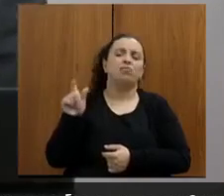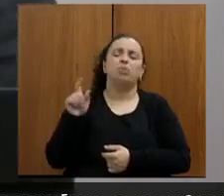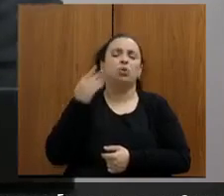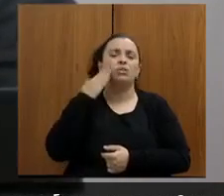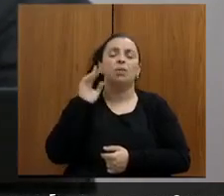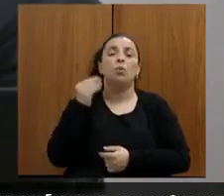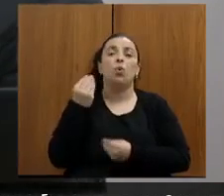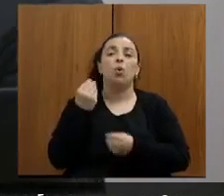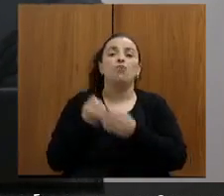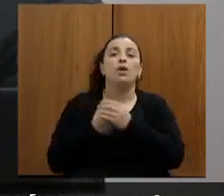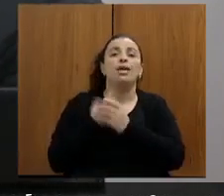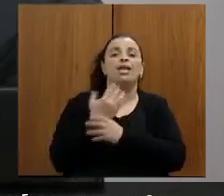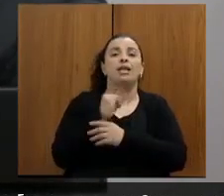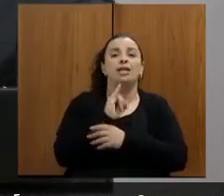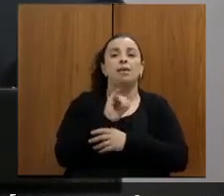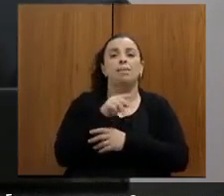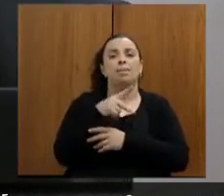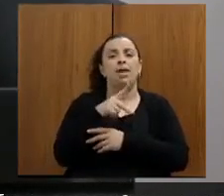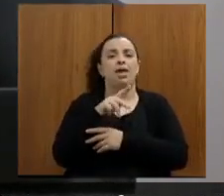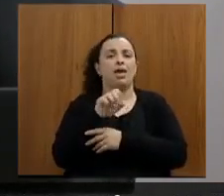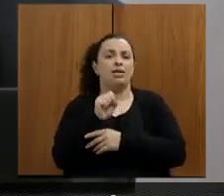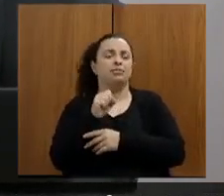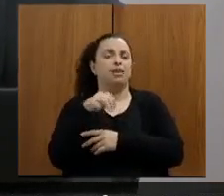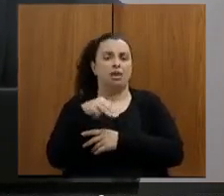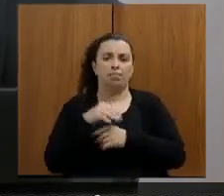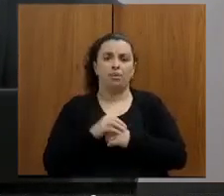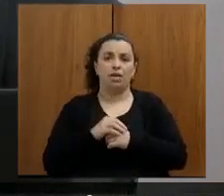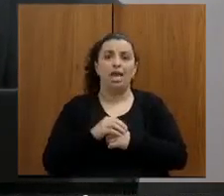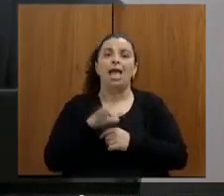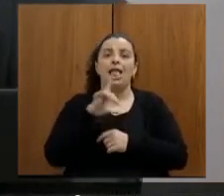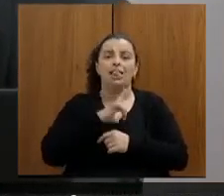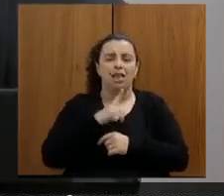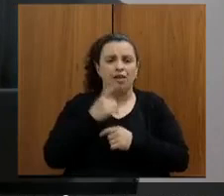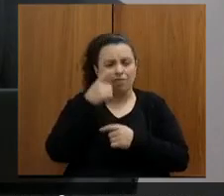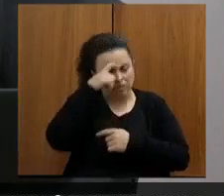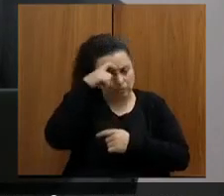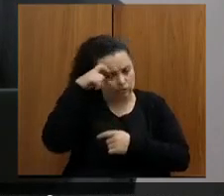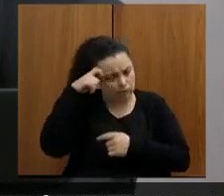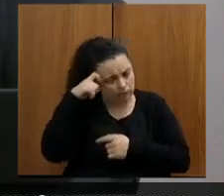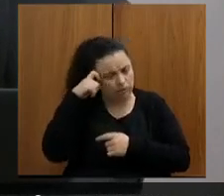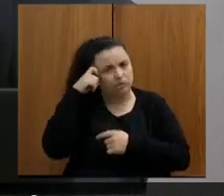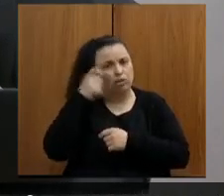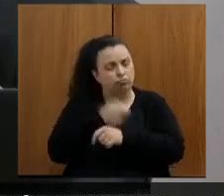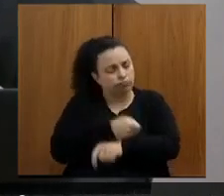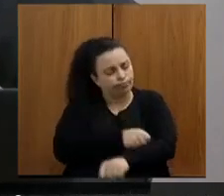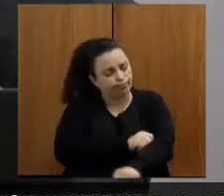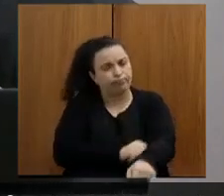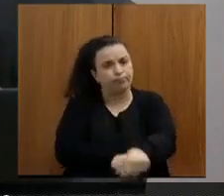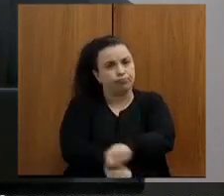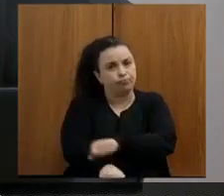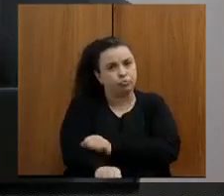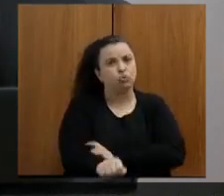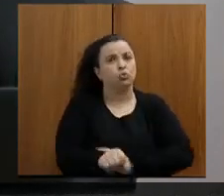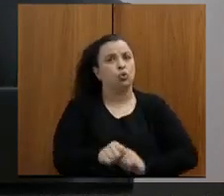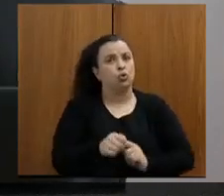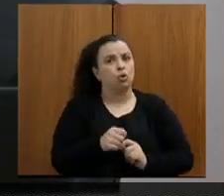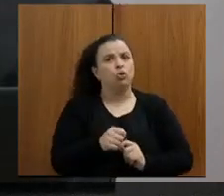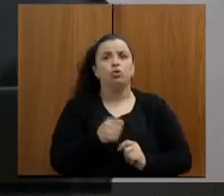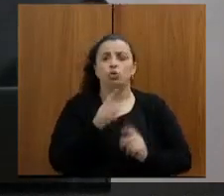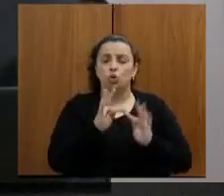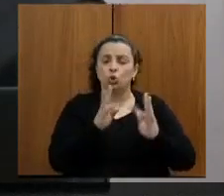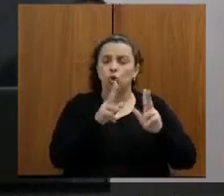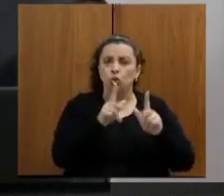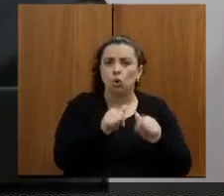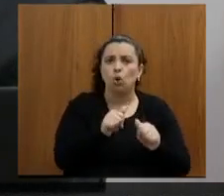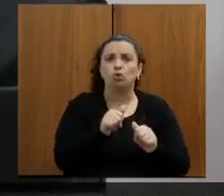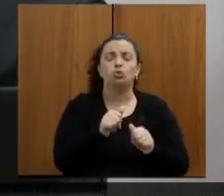ipsn foi com muito sangue com muitas lágrimas e muito suor dos nossos militares da PM do